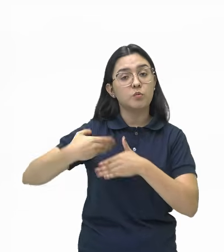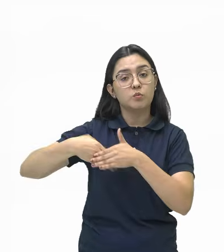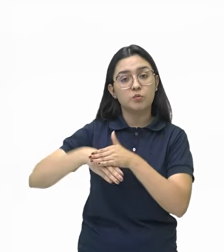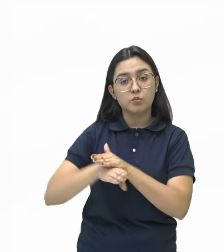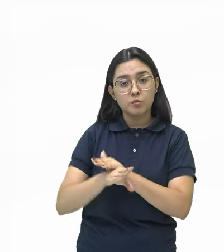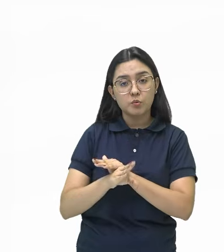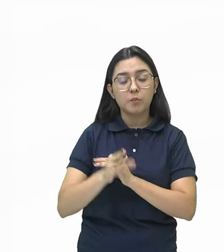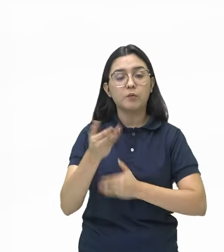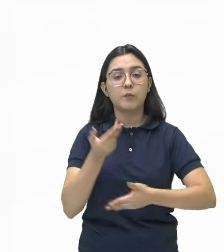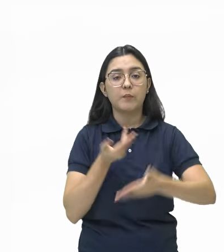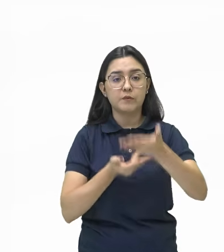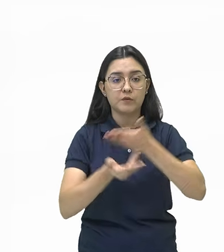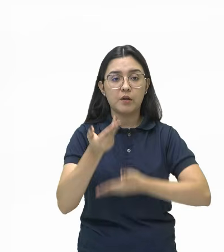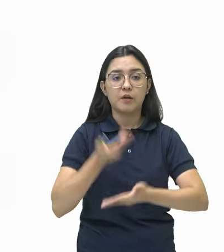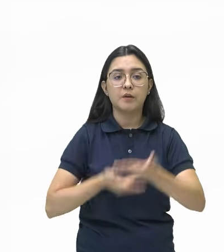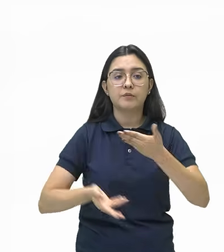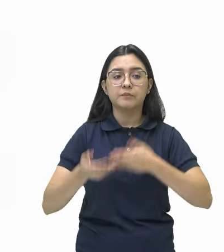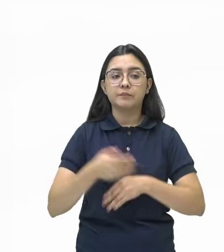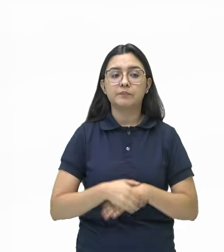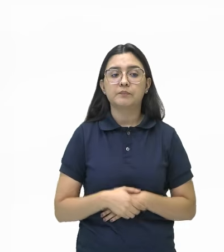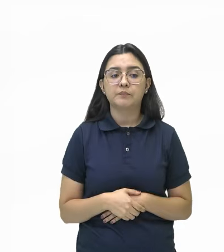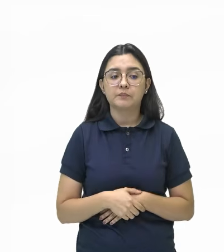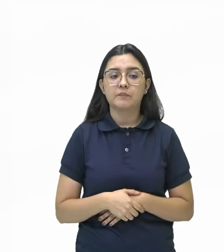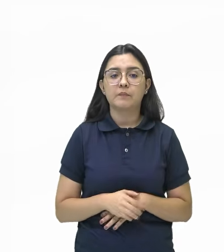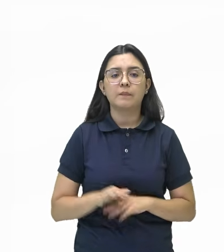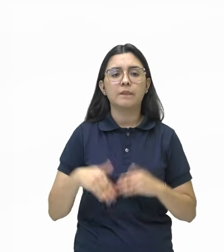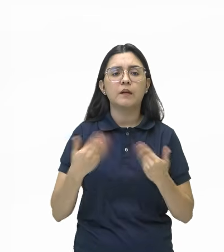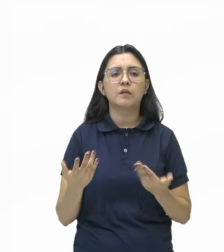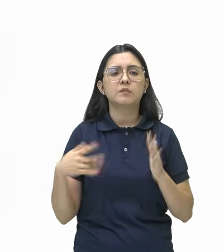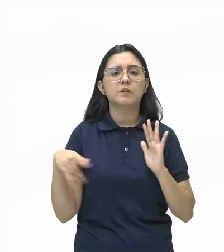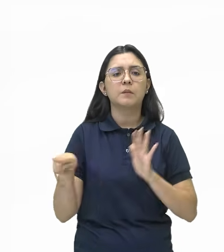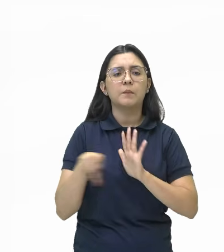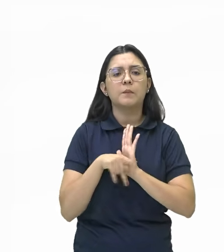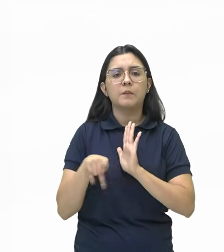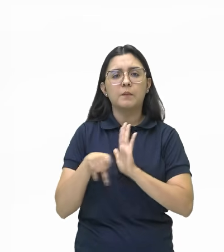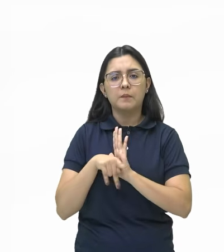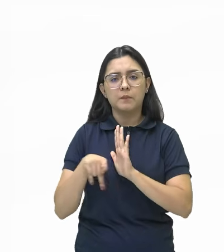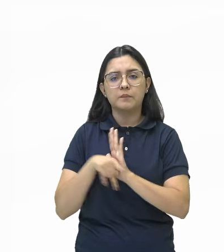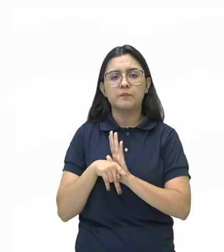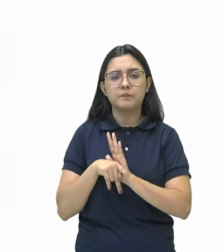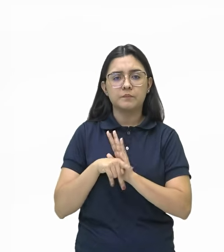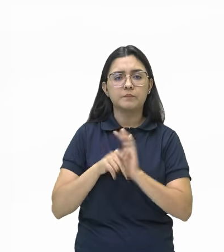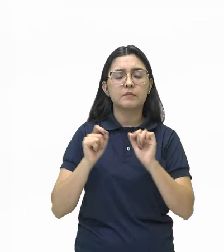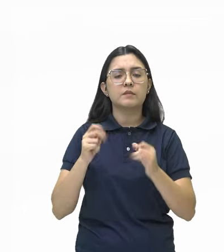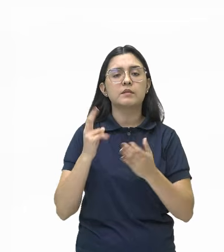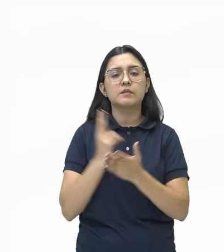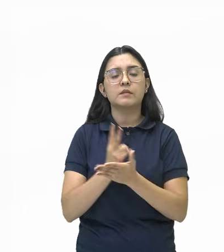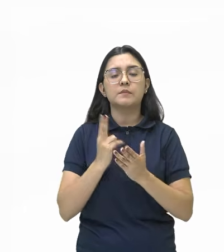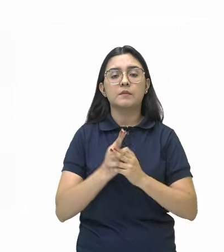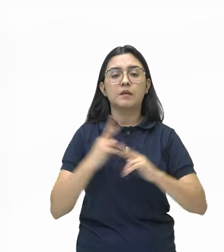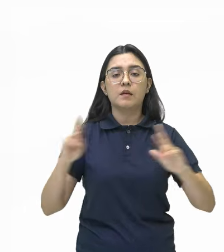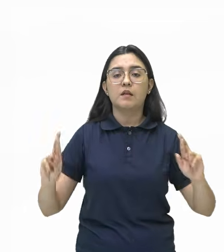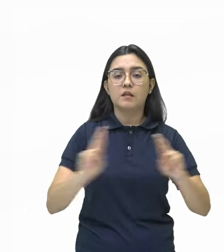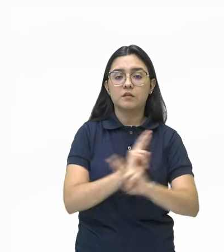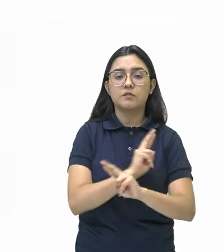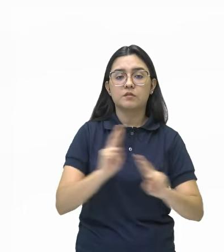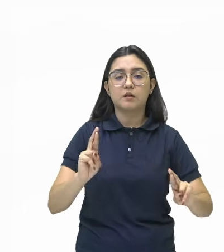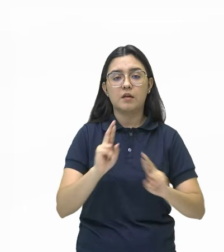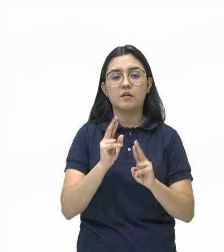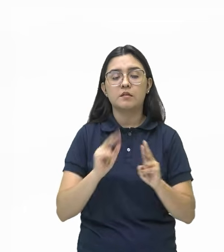costumes são compartilhados. Então, esse pertencimento, ele está sempre relacionado a